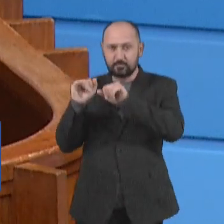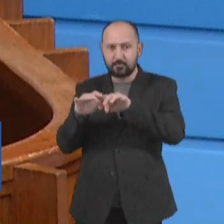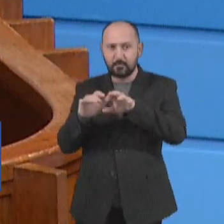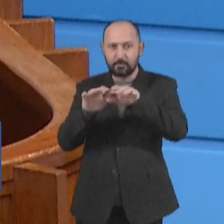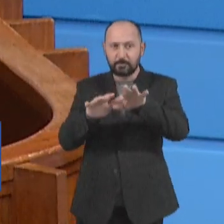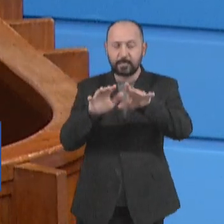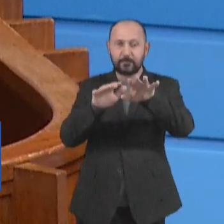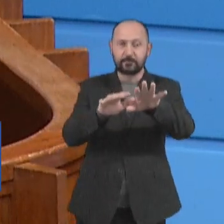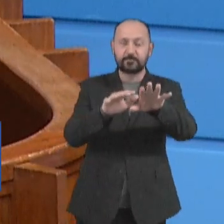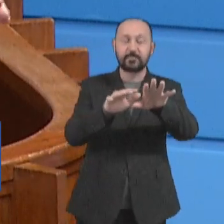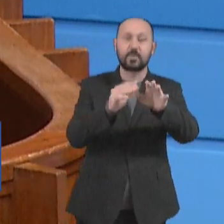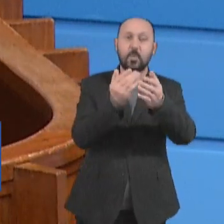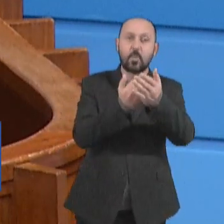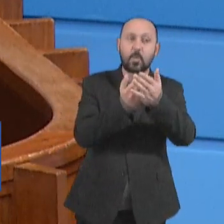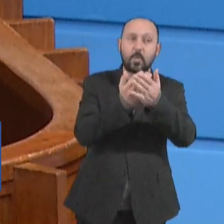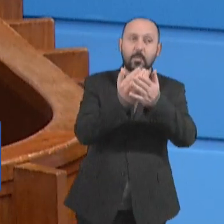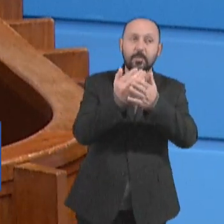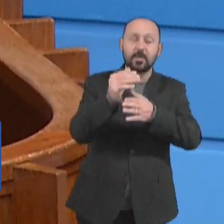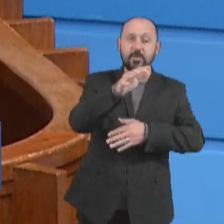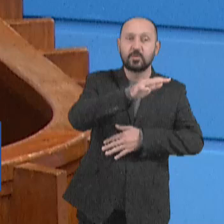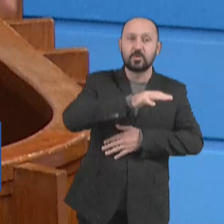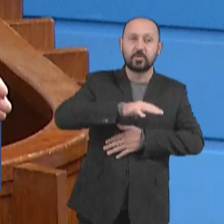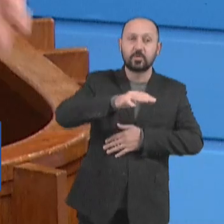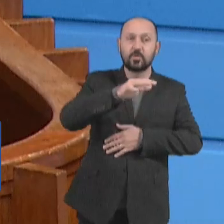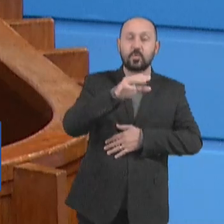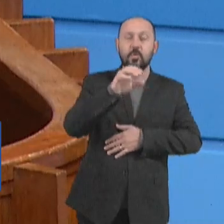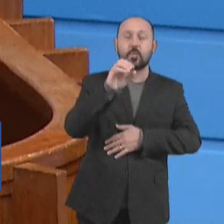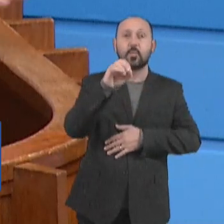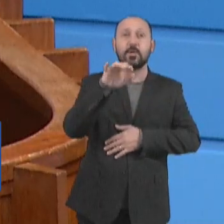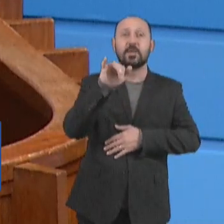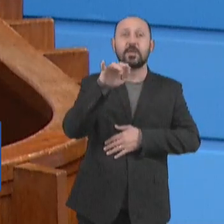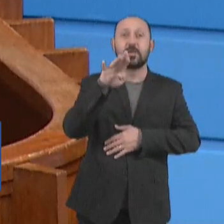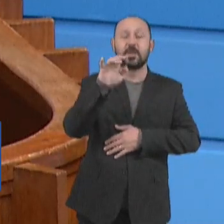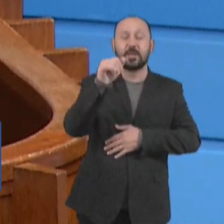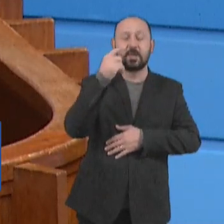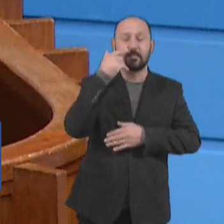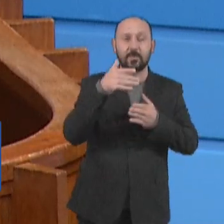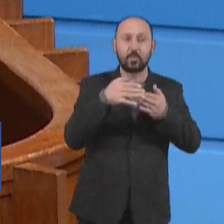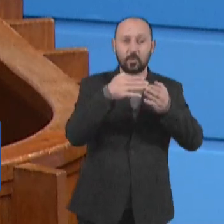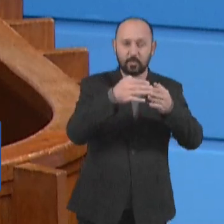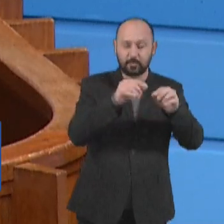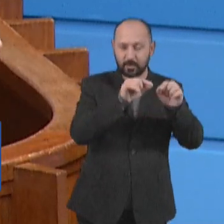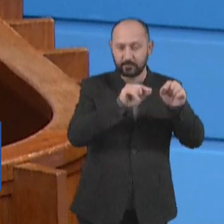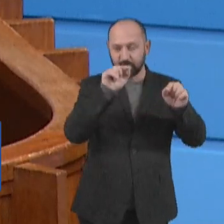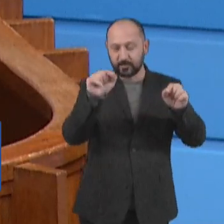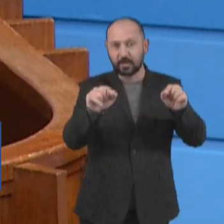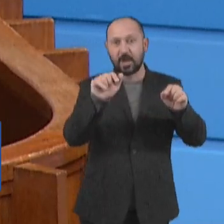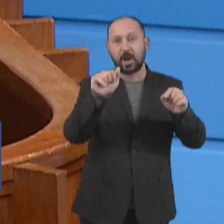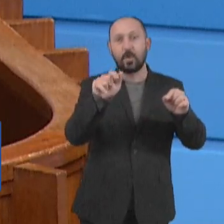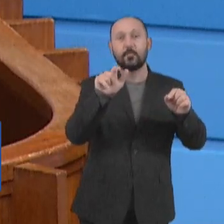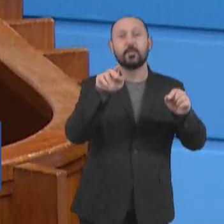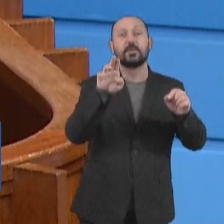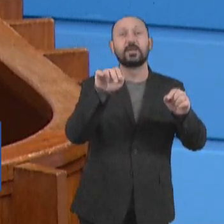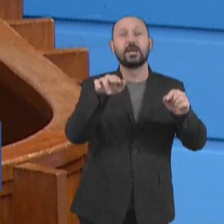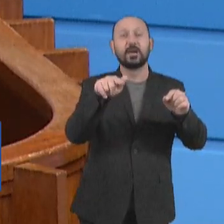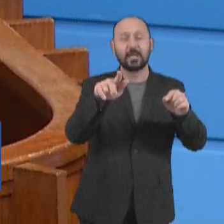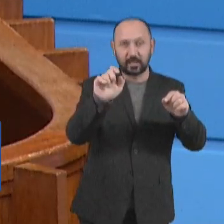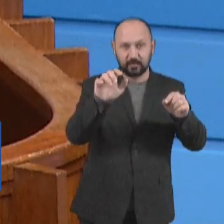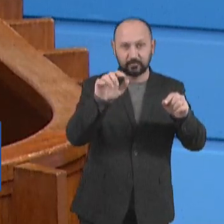se concentram, a princípio, no Forte Coimbra, Corumbá e Albuquerque, né? E depois